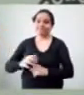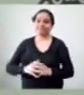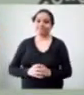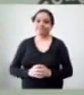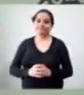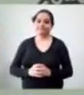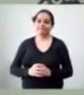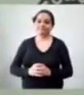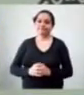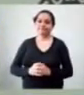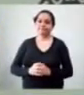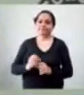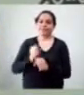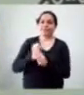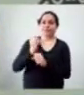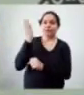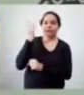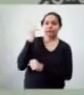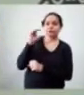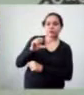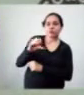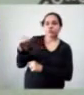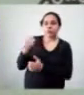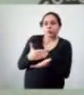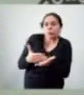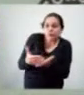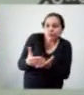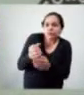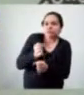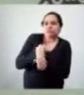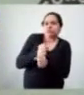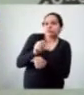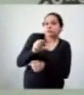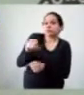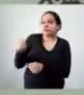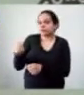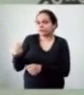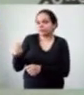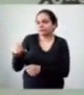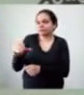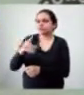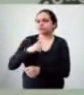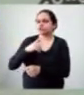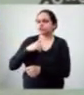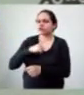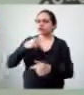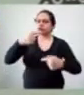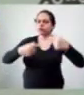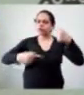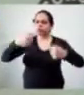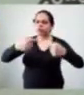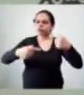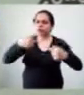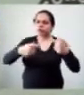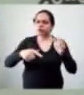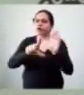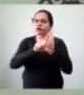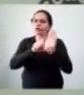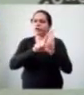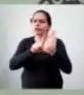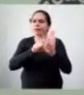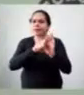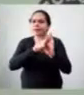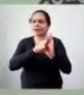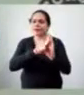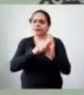Na década de 90, no início da década de 90, havia uma discussão de uma legislação que foi colocada em